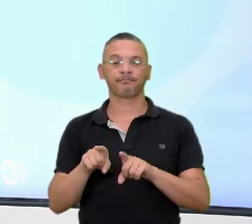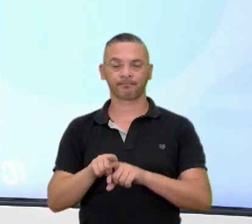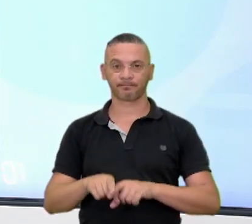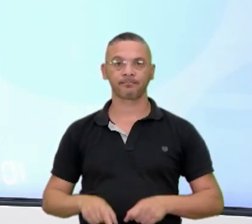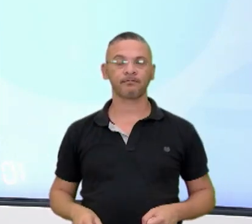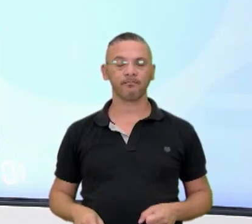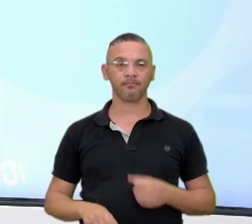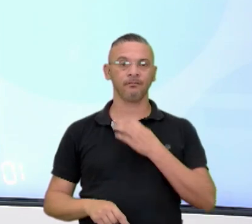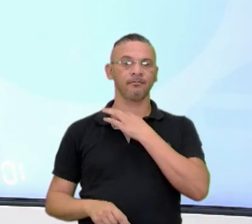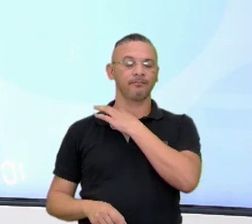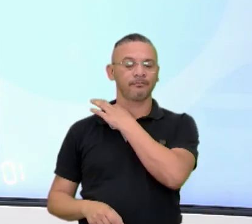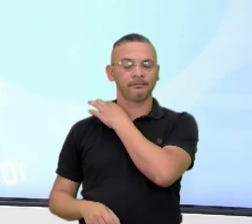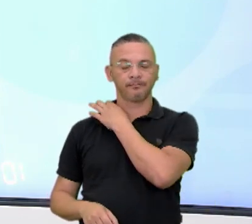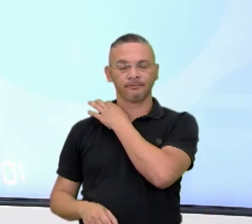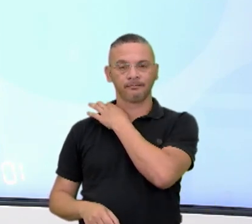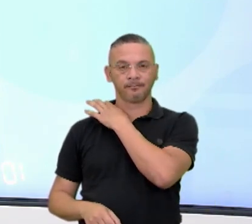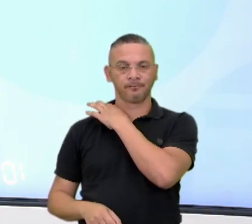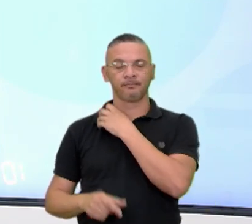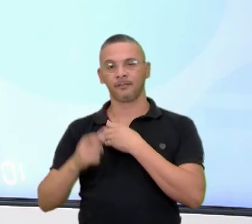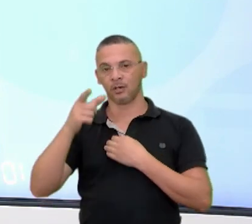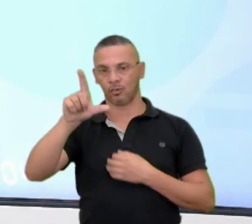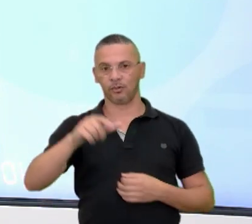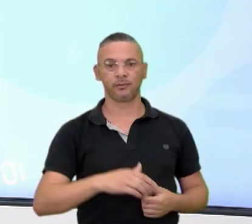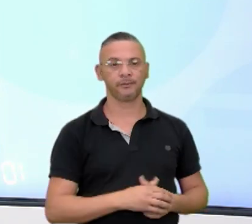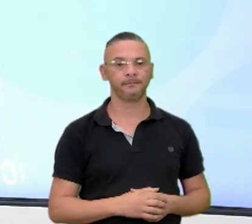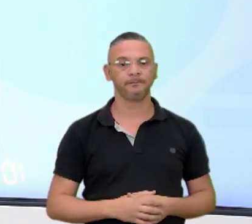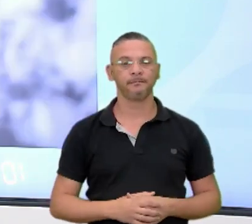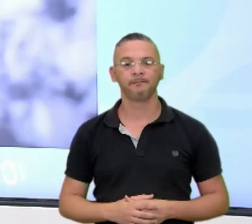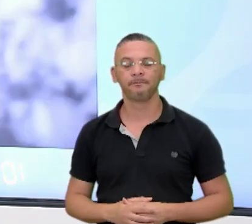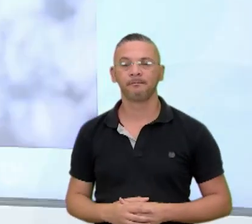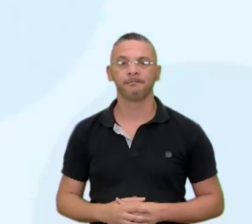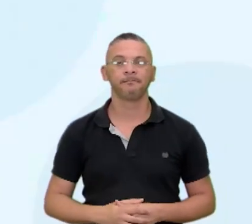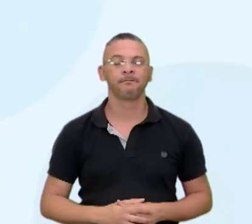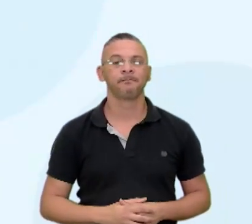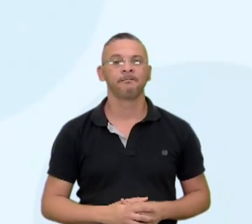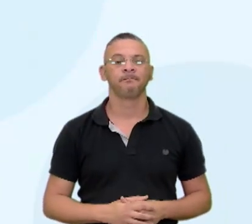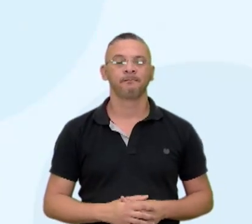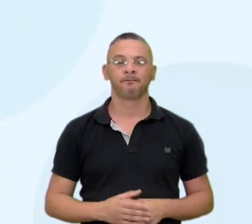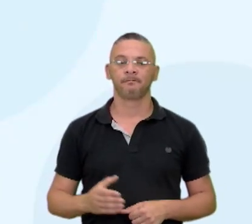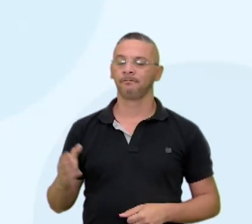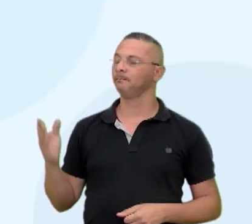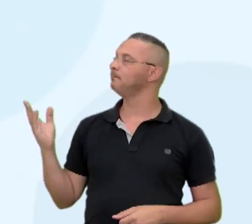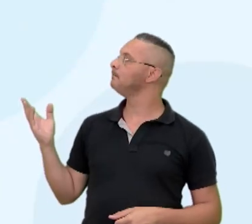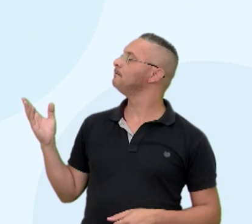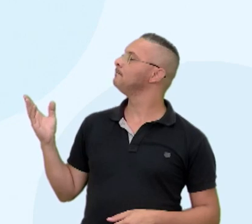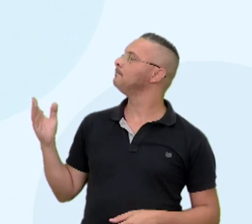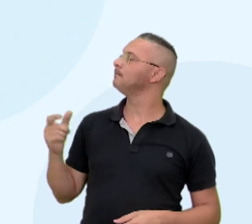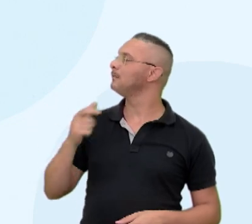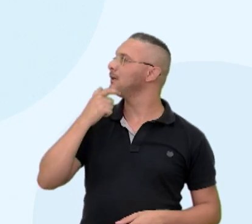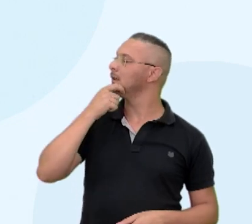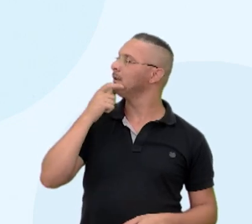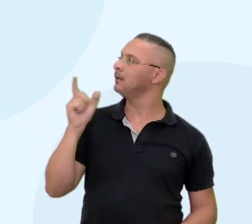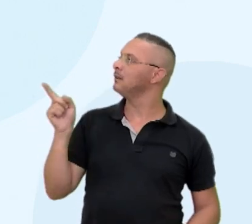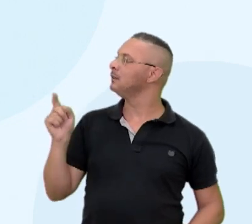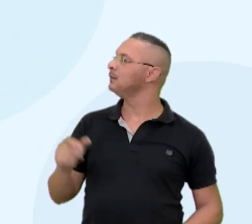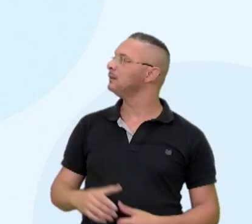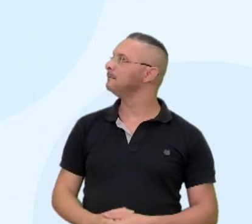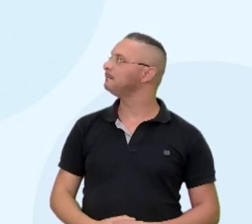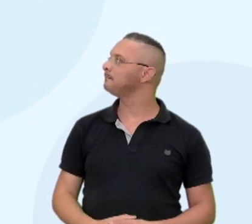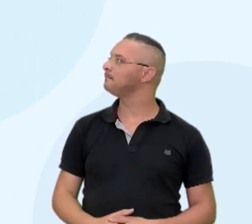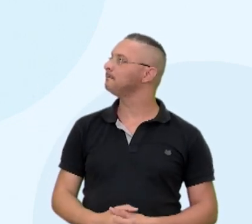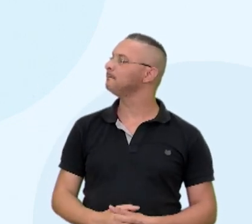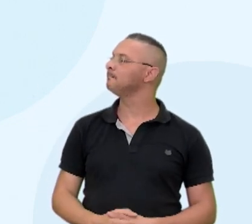em inglês. Na primeira aula, eu falei para vocês elaborarem um vocabulário. Perdão. Um vocabulário e um caderninho